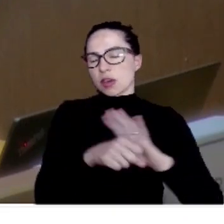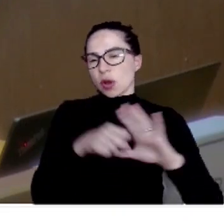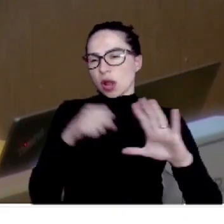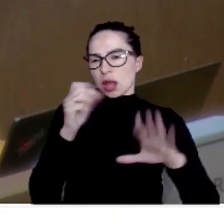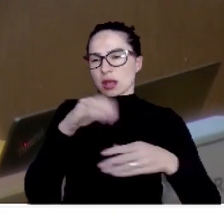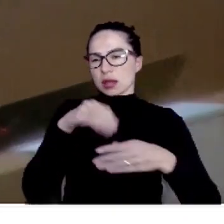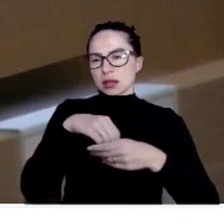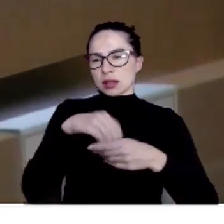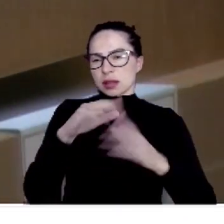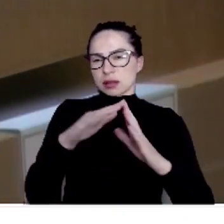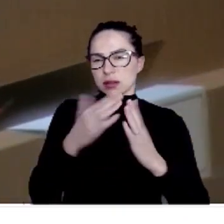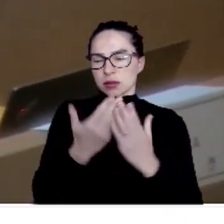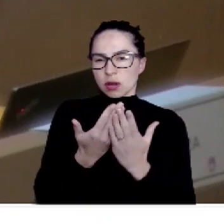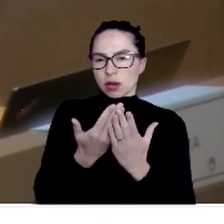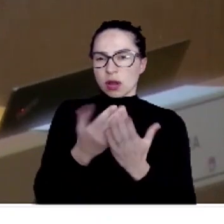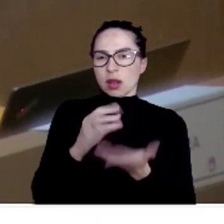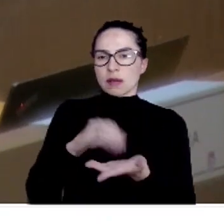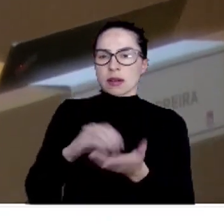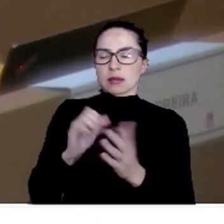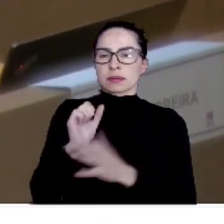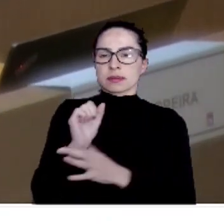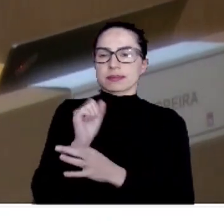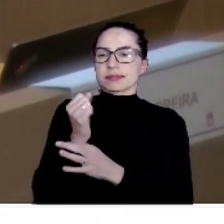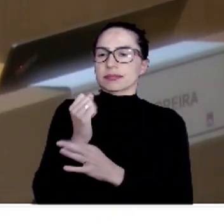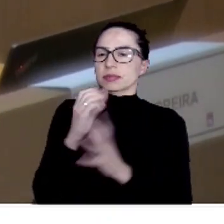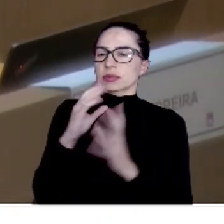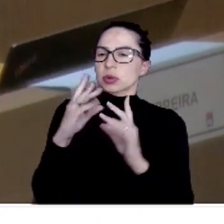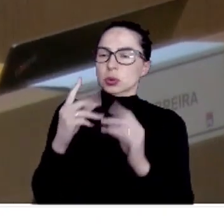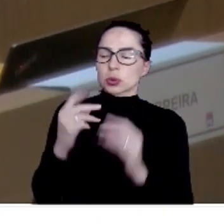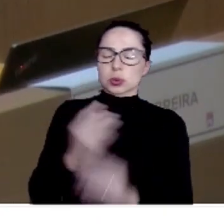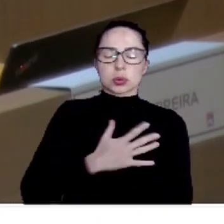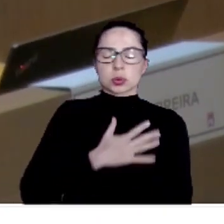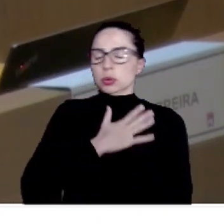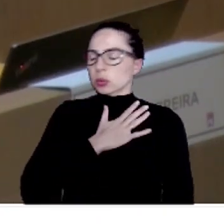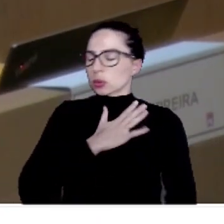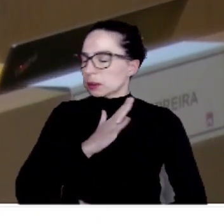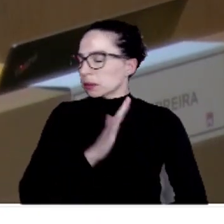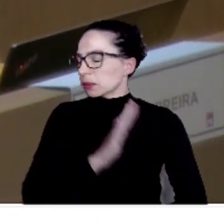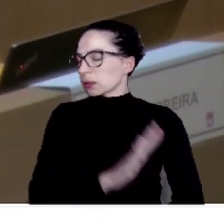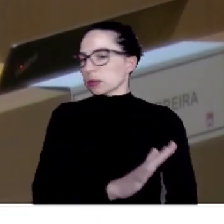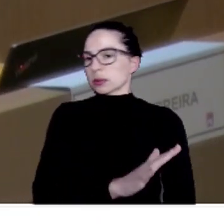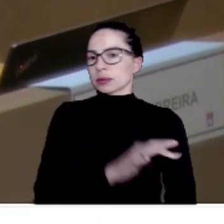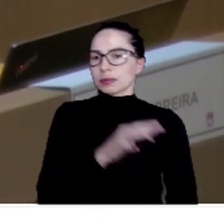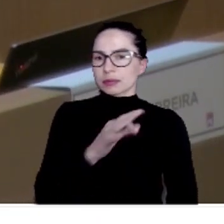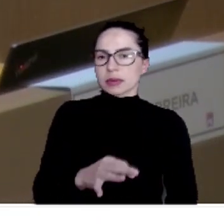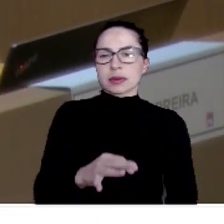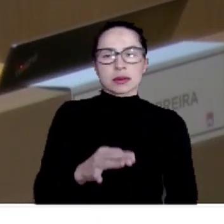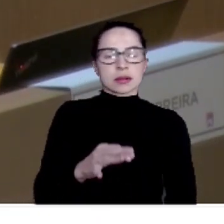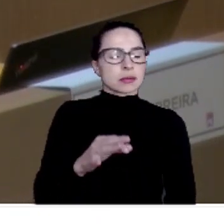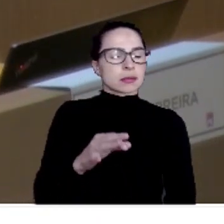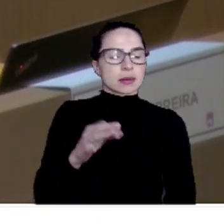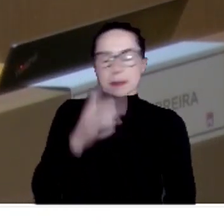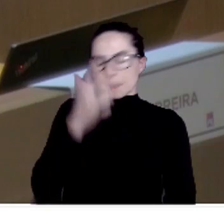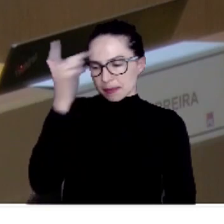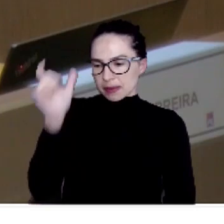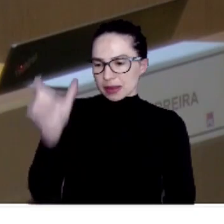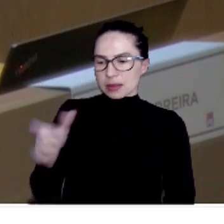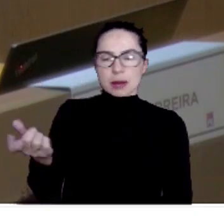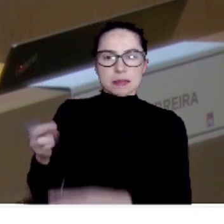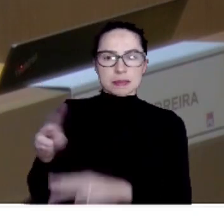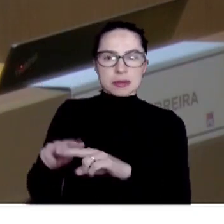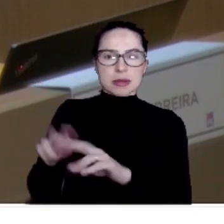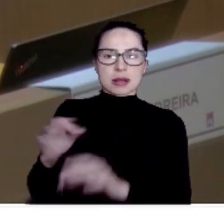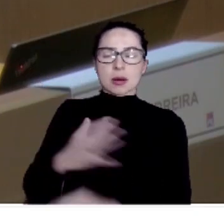de segurança, que isso daí, tudo tem que ter repúdio realmente, tudo tem que estar preso esse tipo de pessoa, e o repúdio,